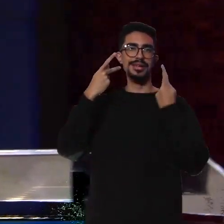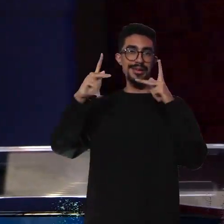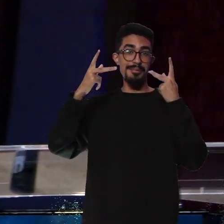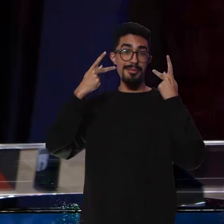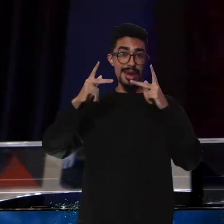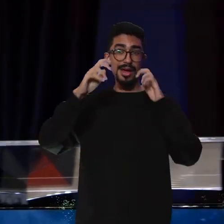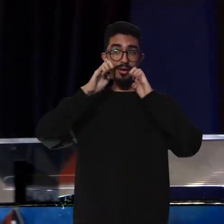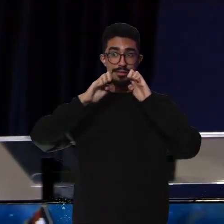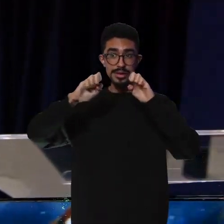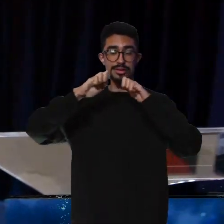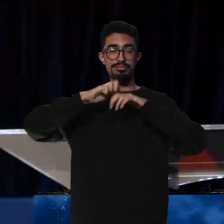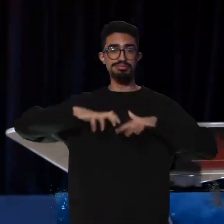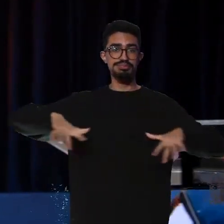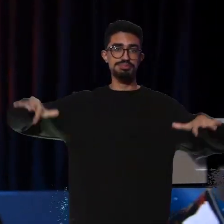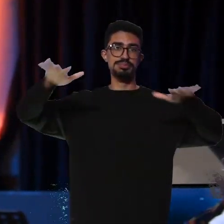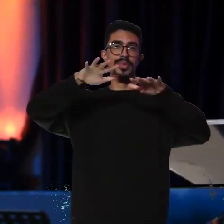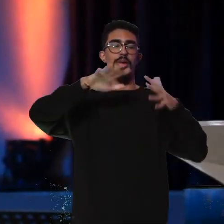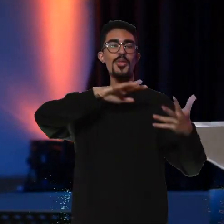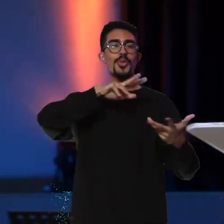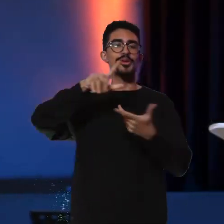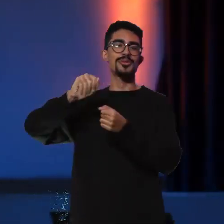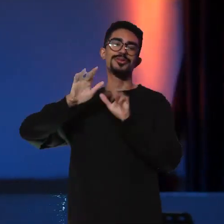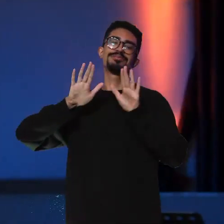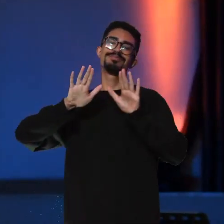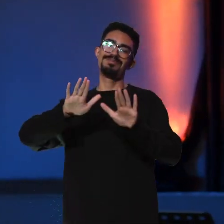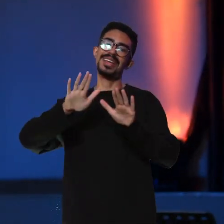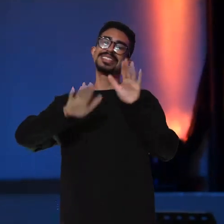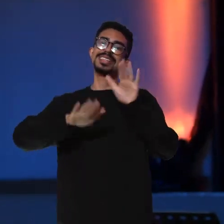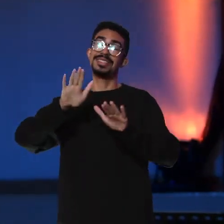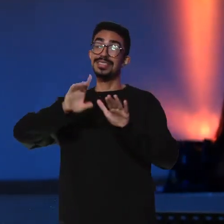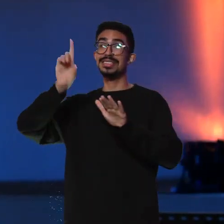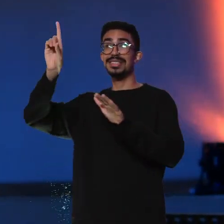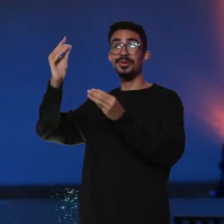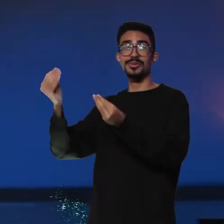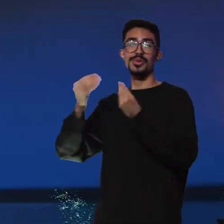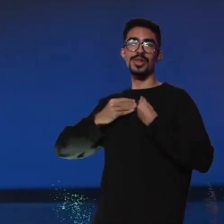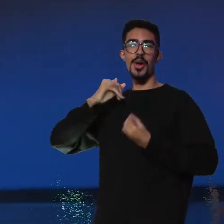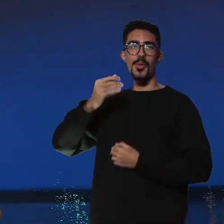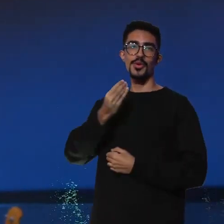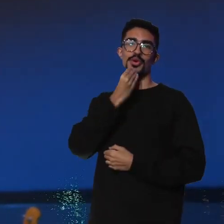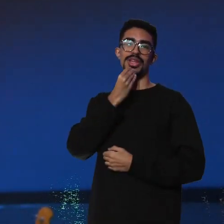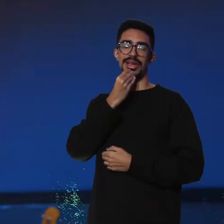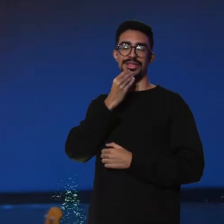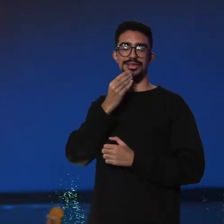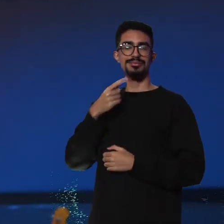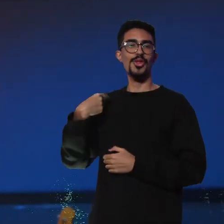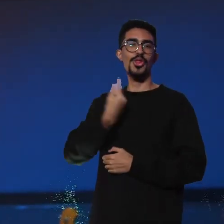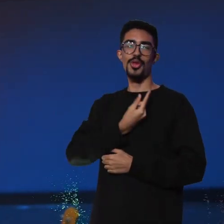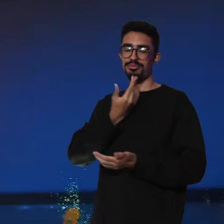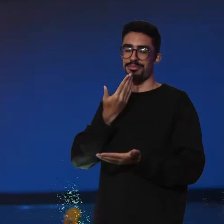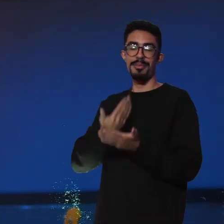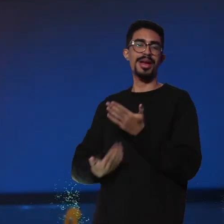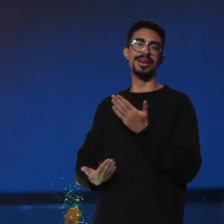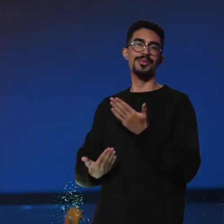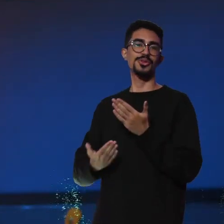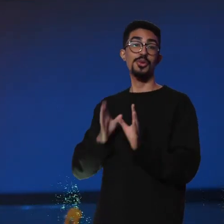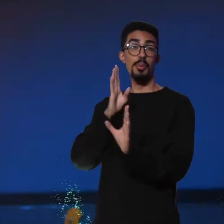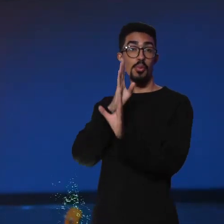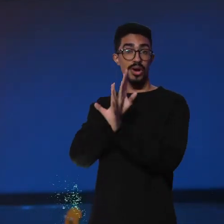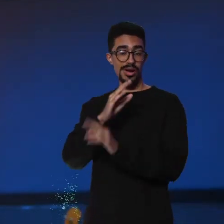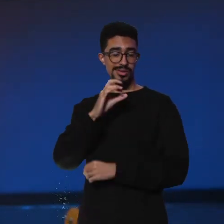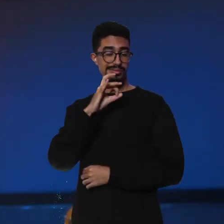muitas vezes nós perdemos grandes oportunidades de Deus porque temos medo,